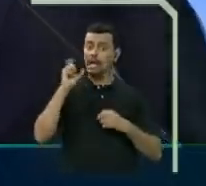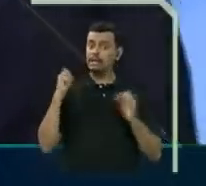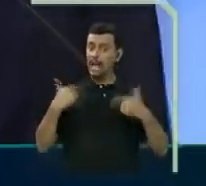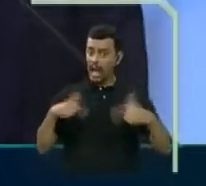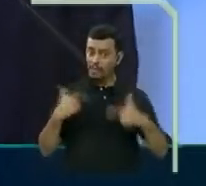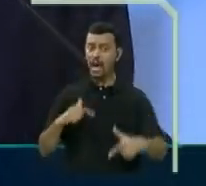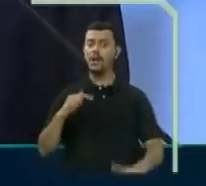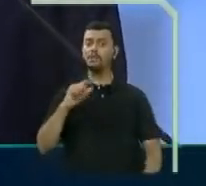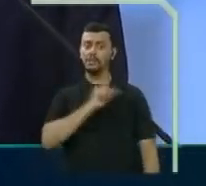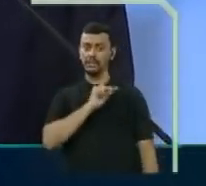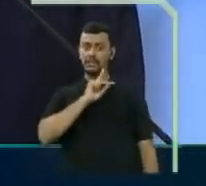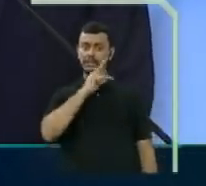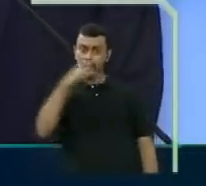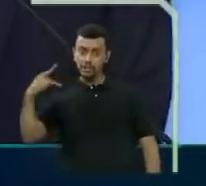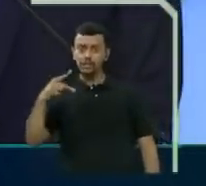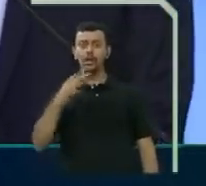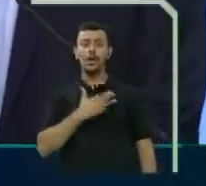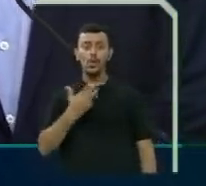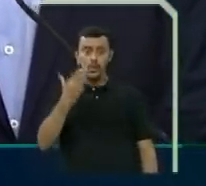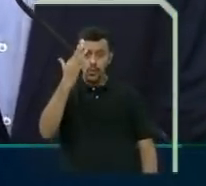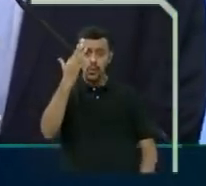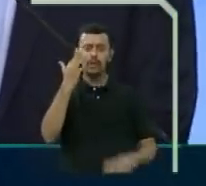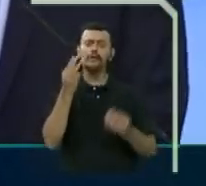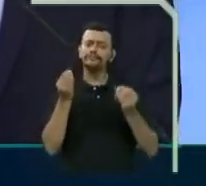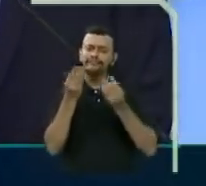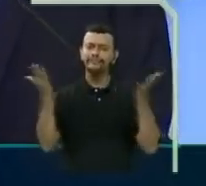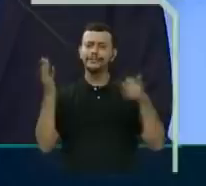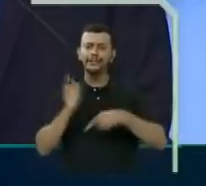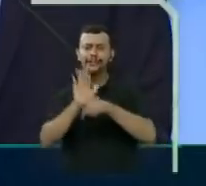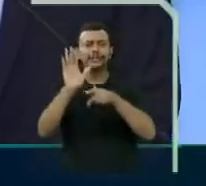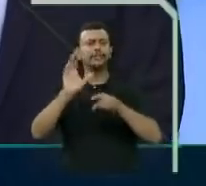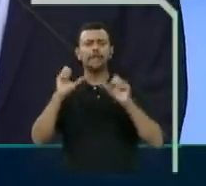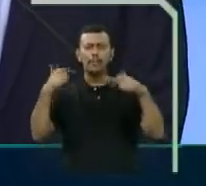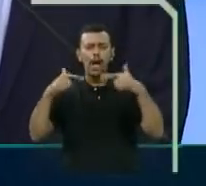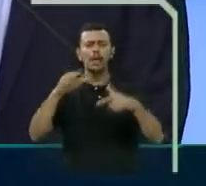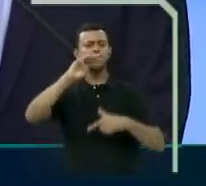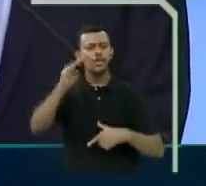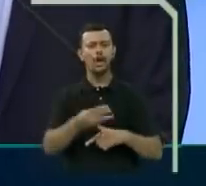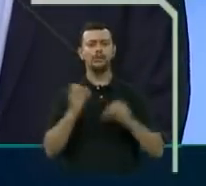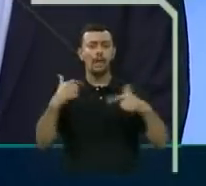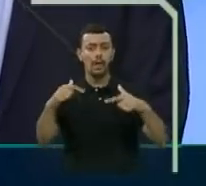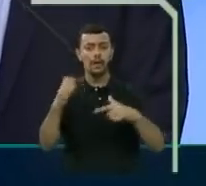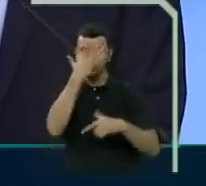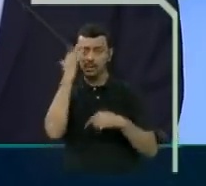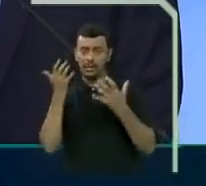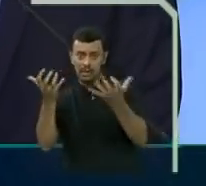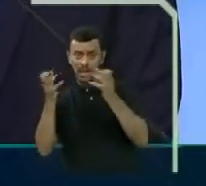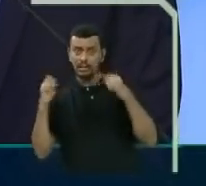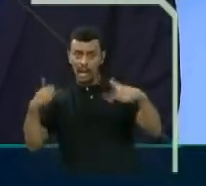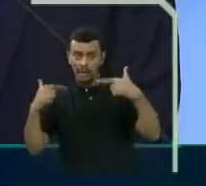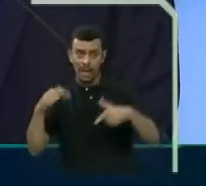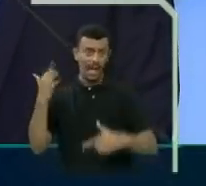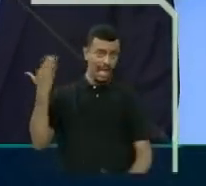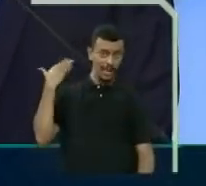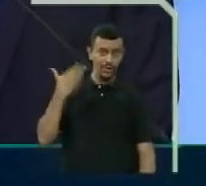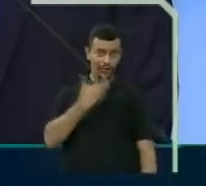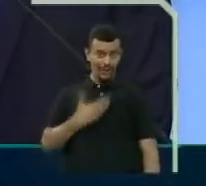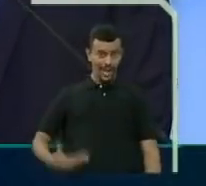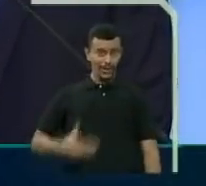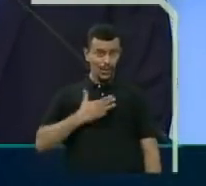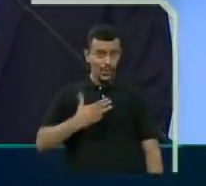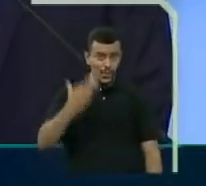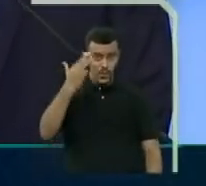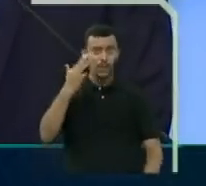geramos 14 milhões de empregos. Quem queria trabalhar no governo Lula tinha emprego. Exatamente, nós precisamos voltar de